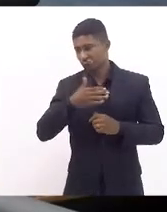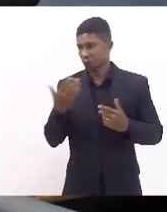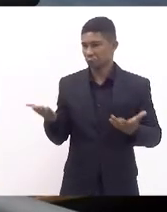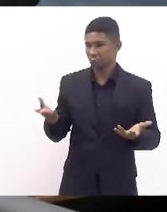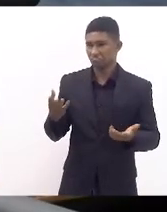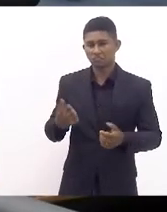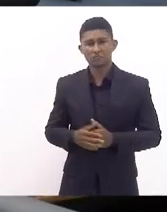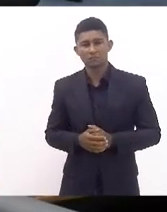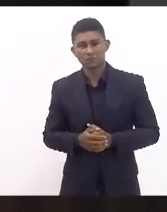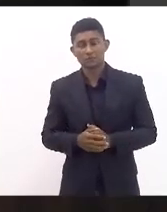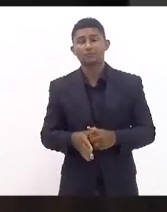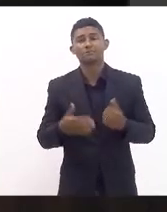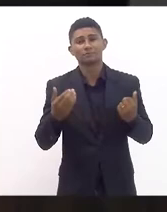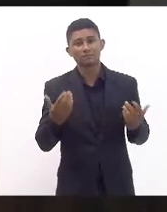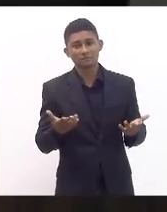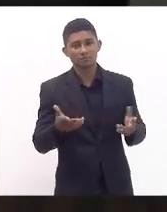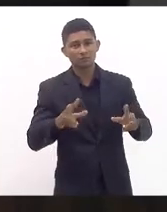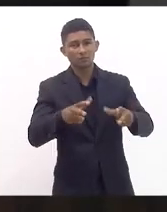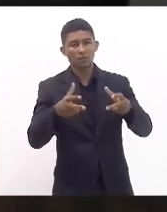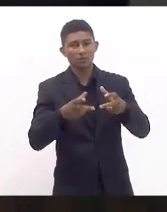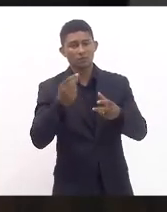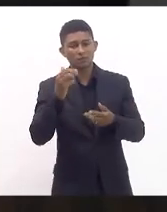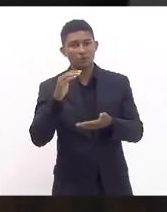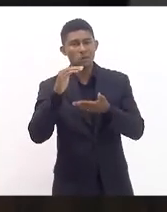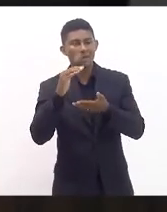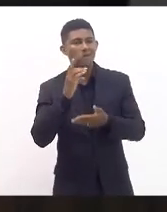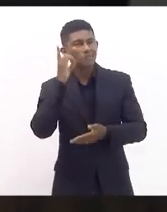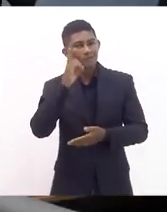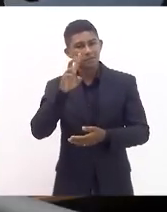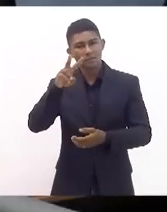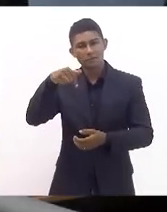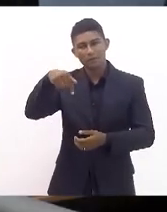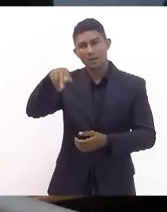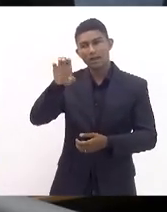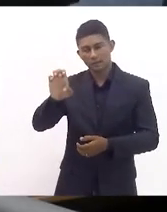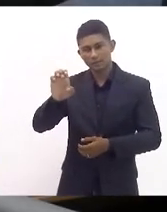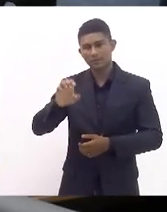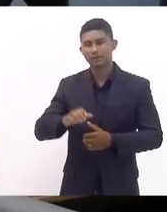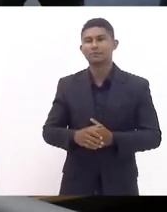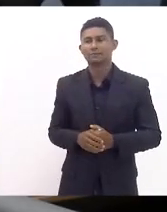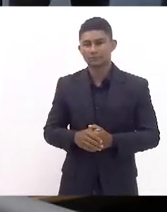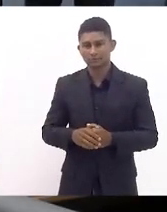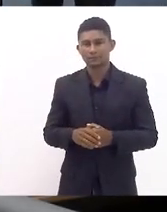presente. Pela Comissão de Economia, deputado Valdeque Carneiro.